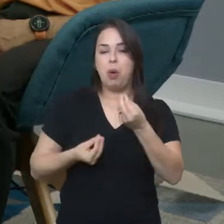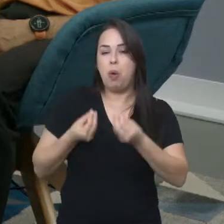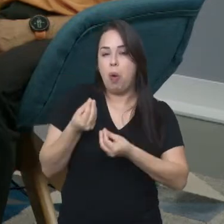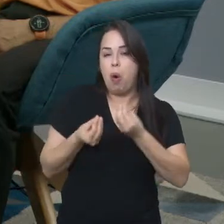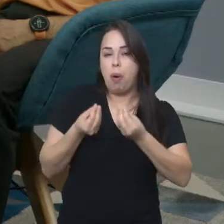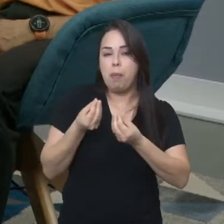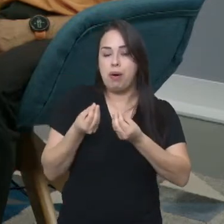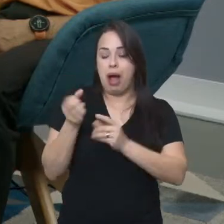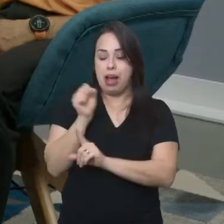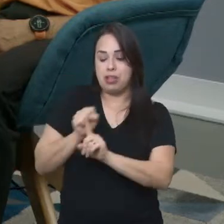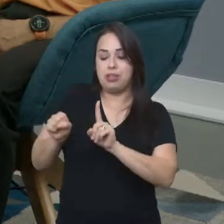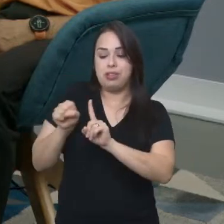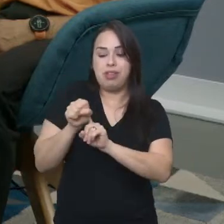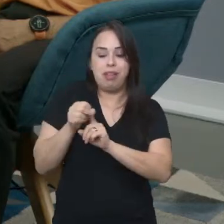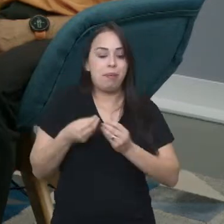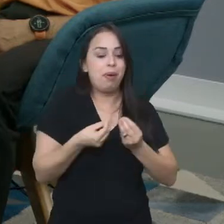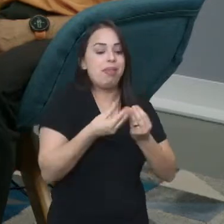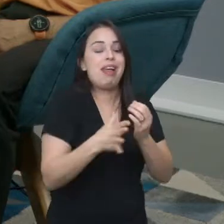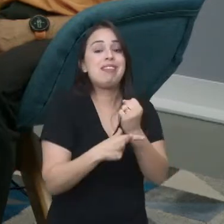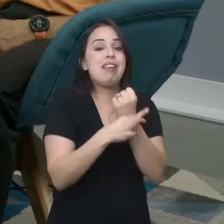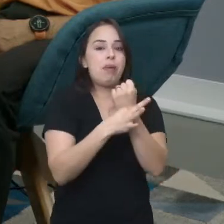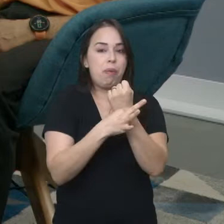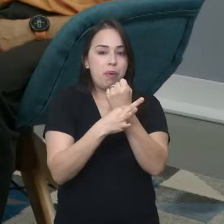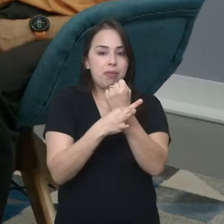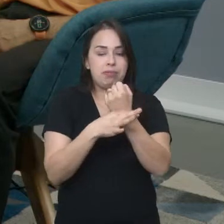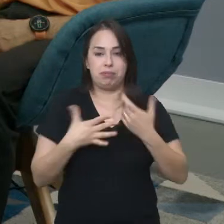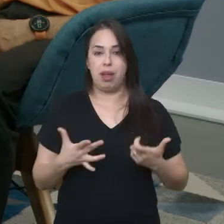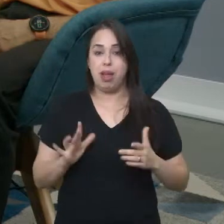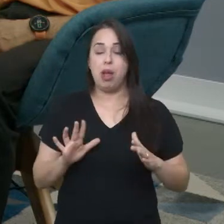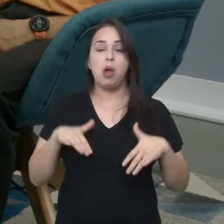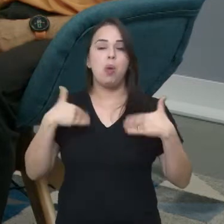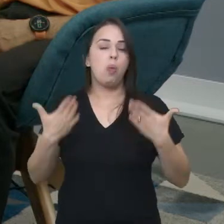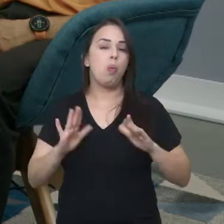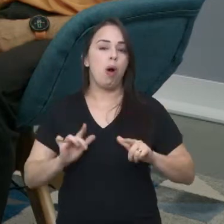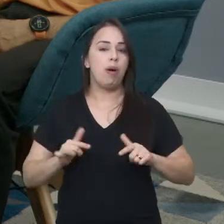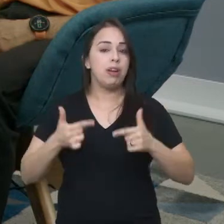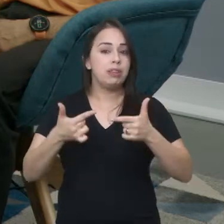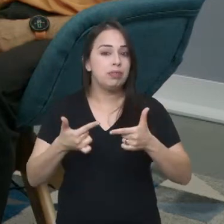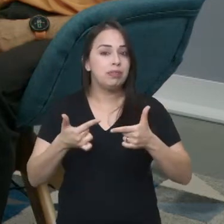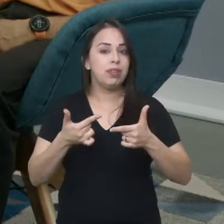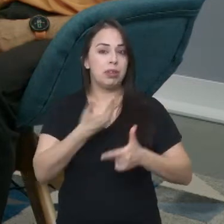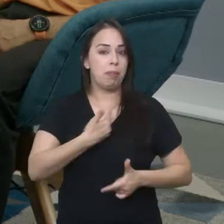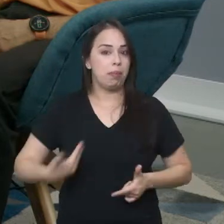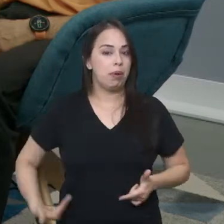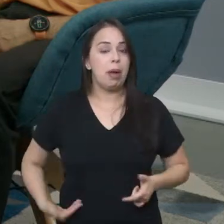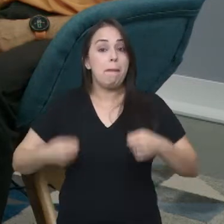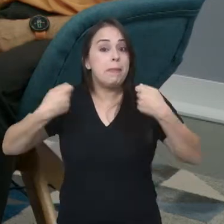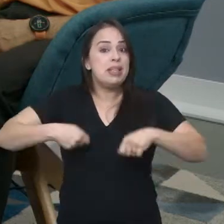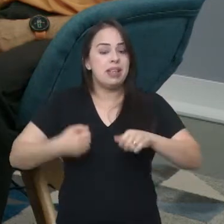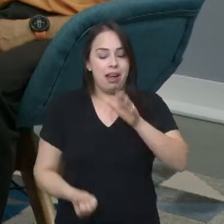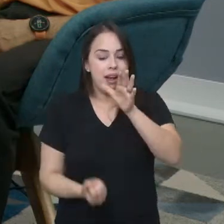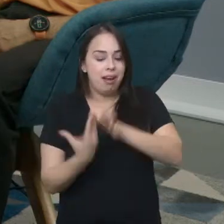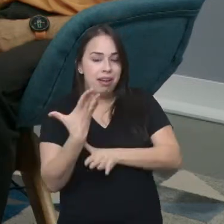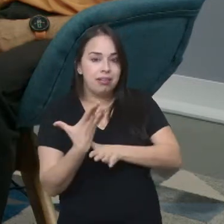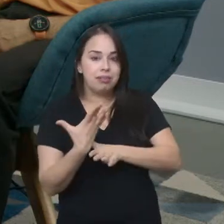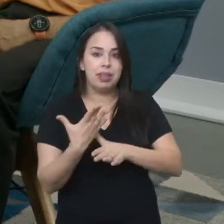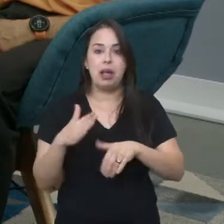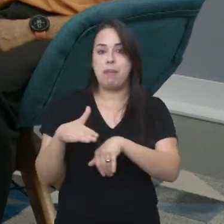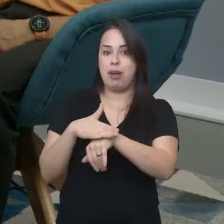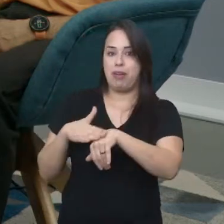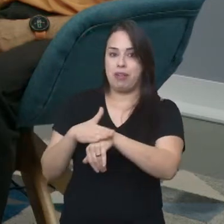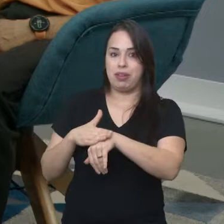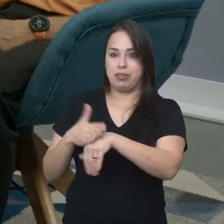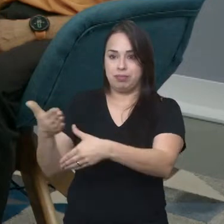sociedade pode garantir a proteção deles? Quais políticas públicas ainda precisam ser implementadas? E para conversar comigo,